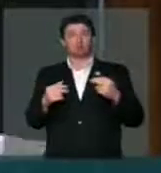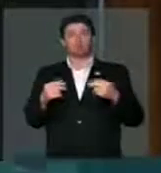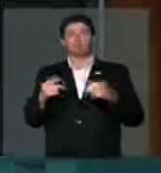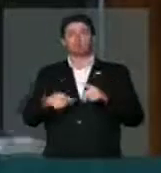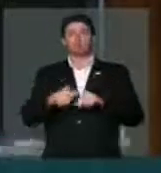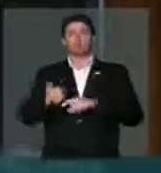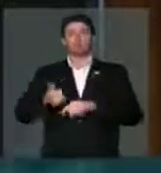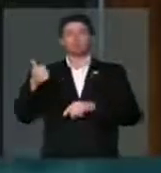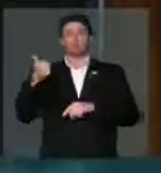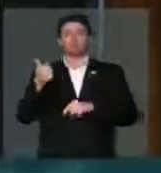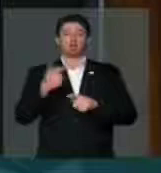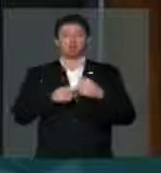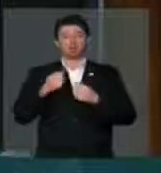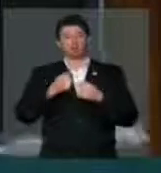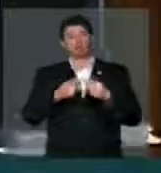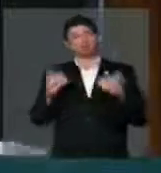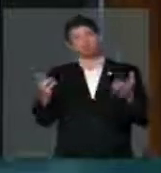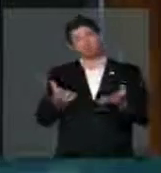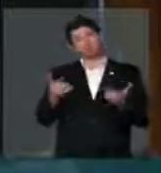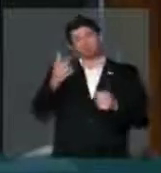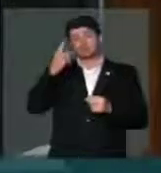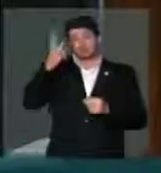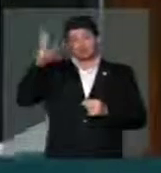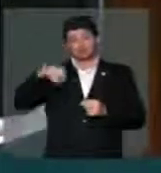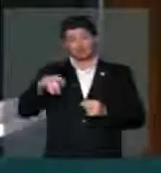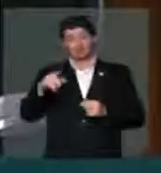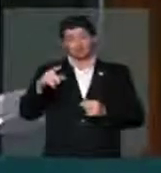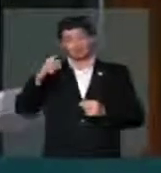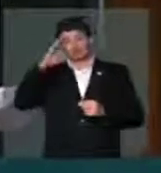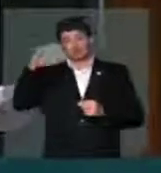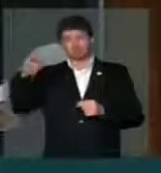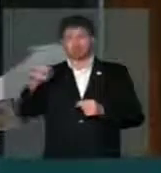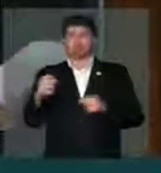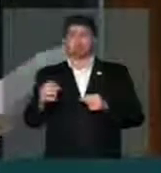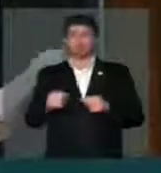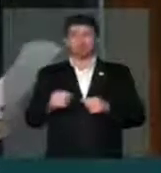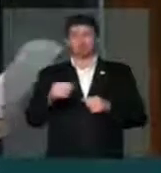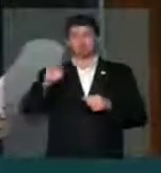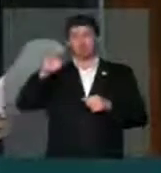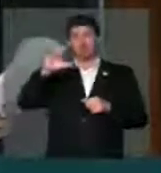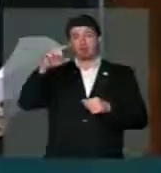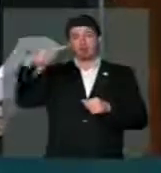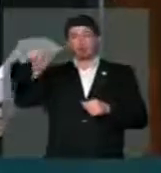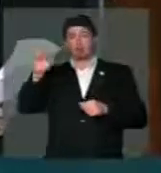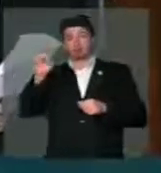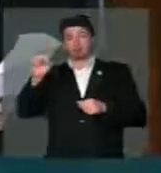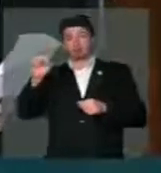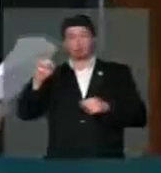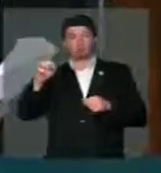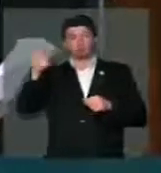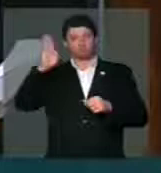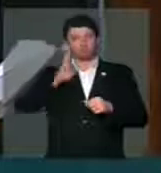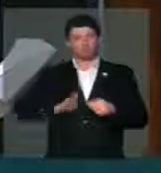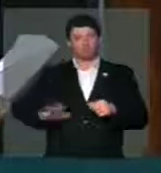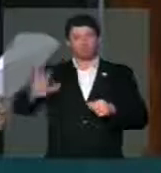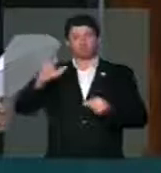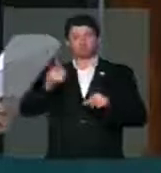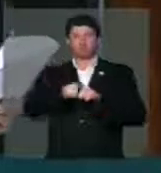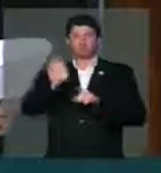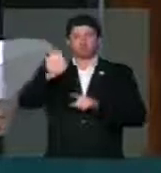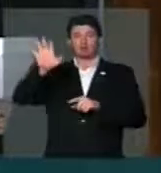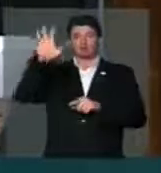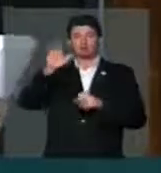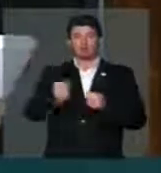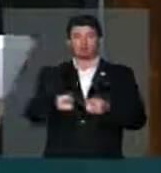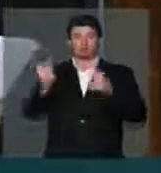na economia. Haja visto que hoje o Ceará é um dos grandes exportadores de melão para o resto do Brasil e para a Europa